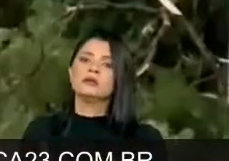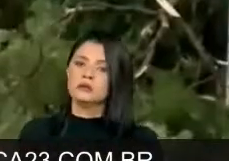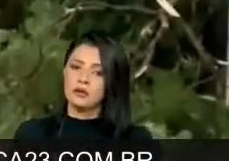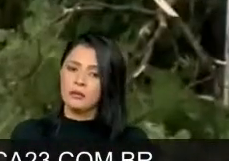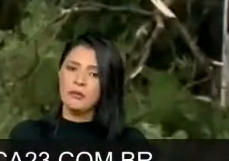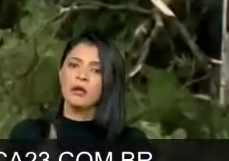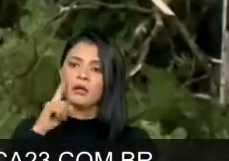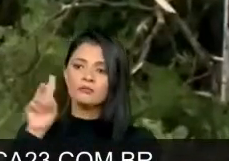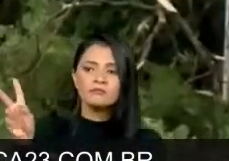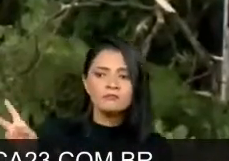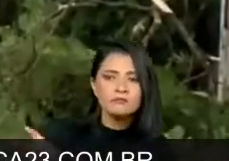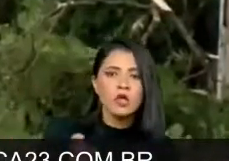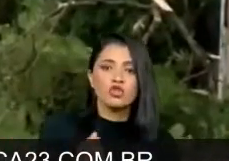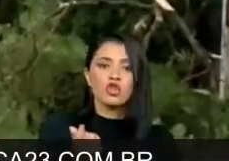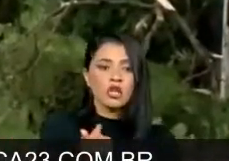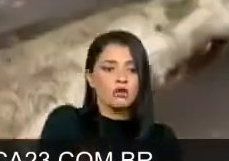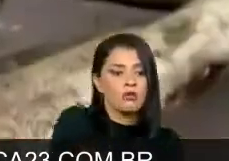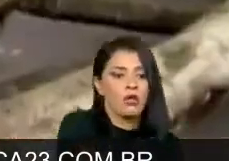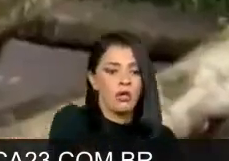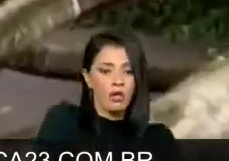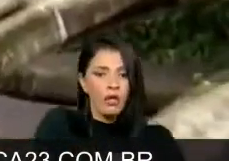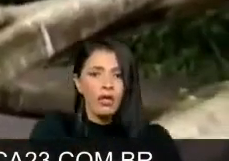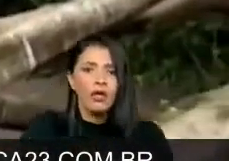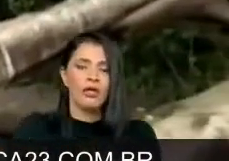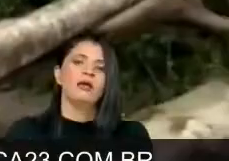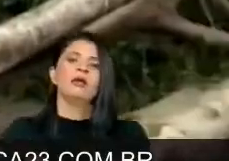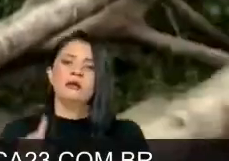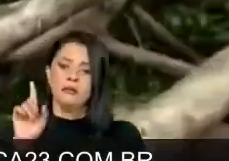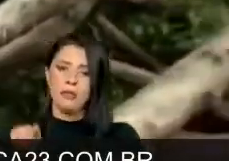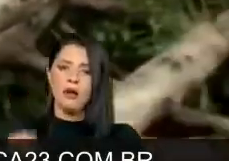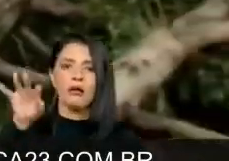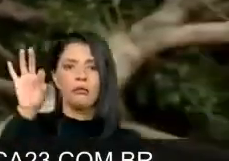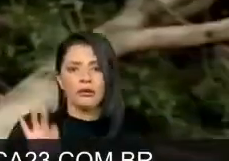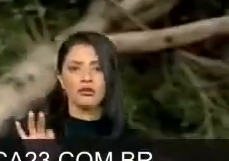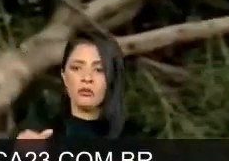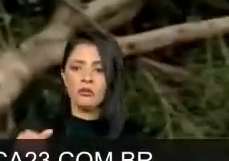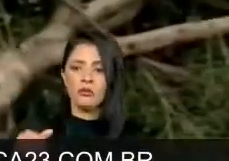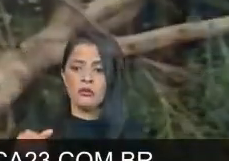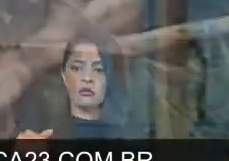catalisador de recursos para os planejamentos a longo prazo.